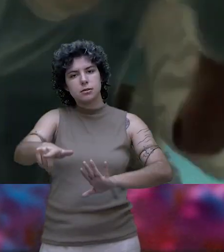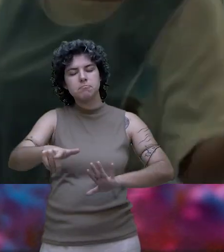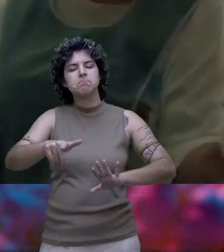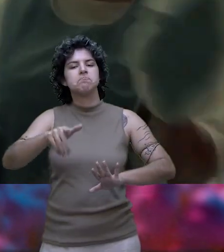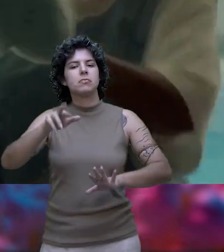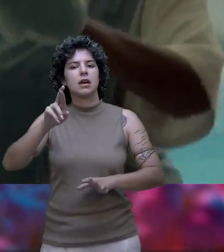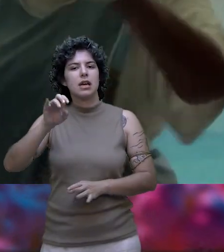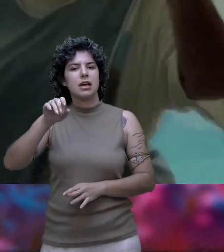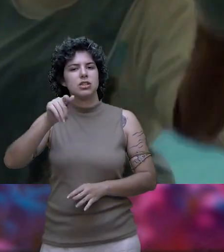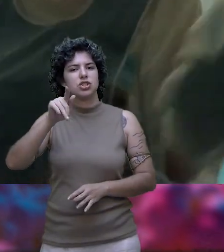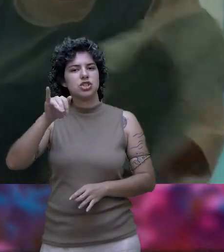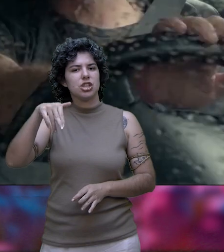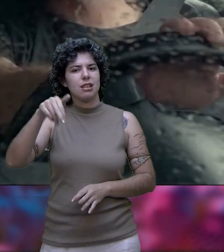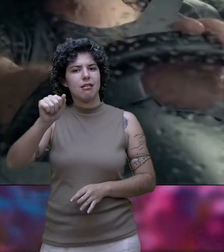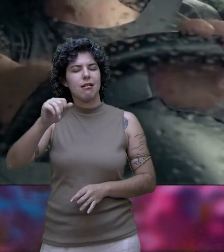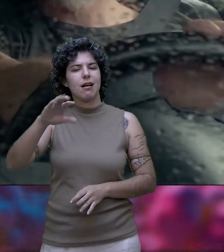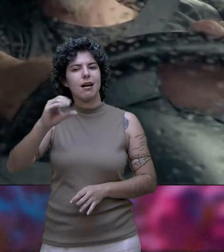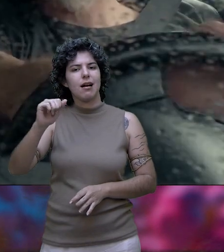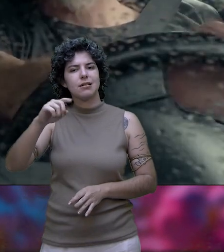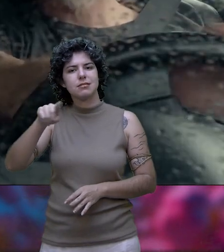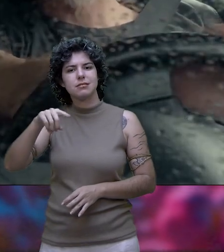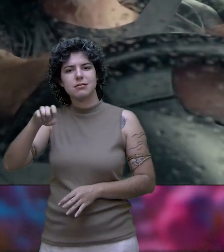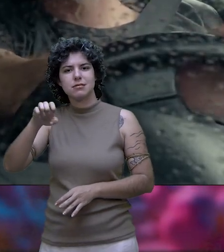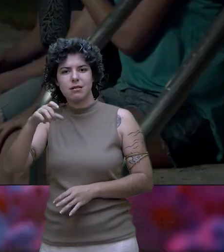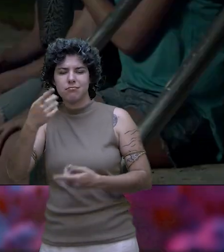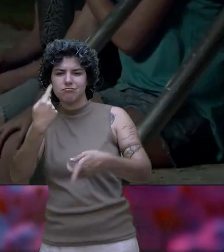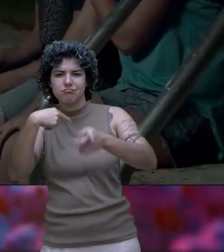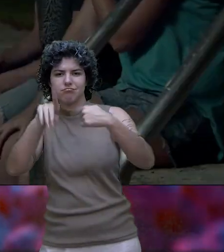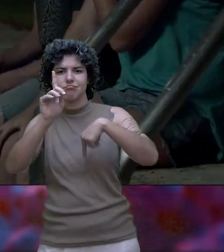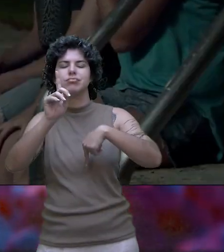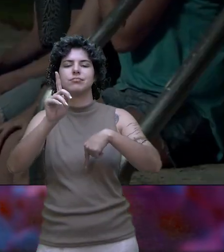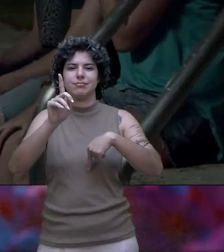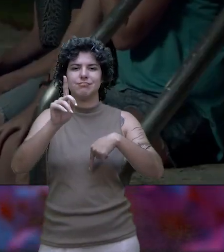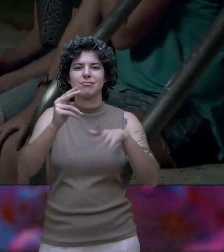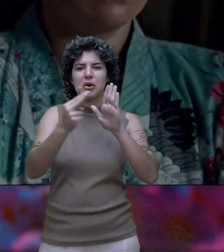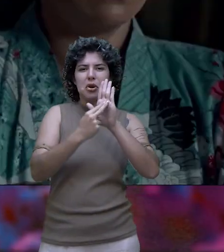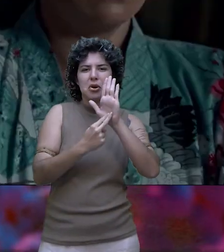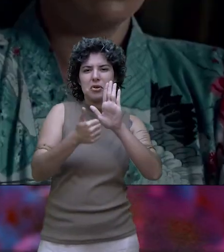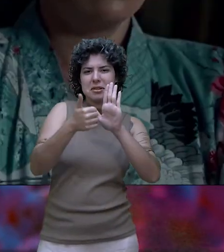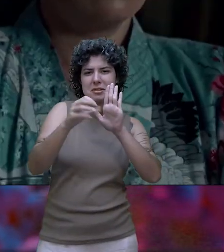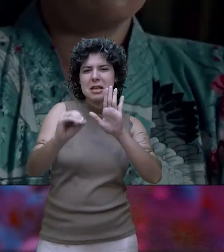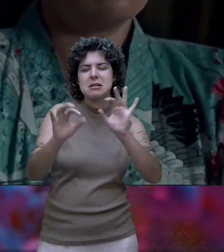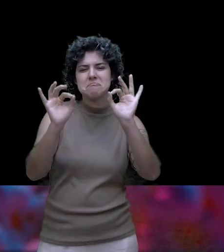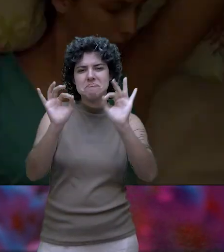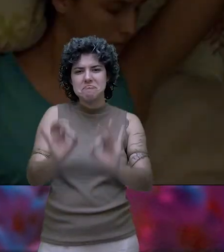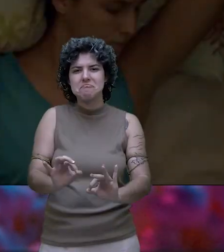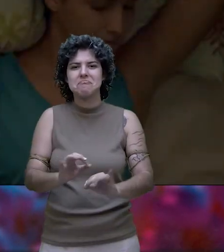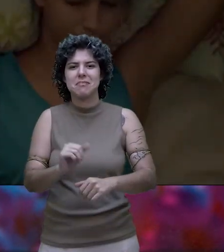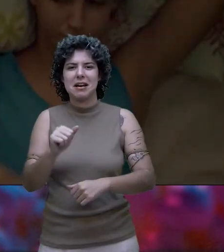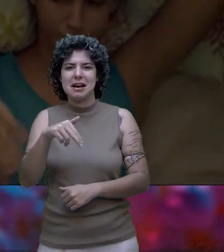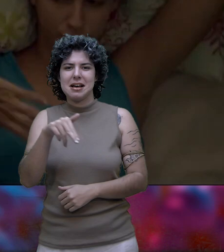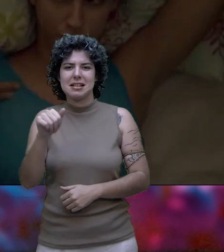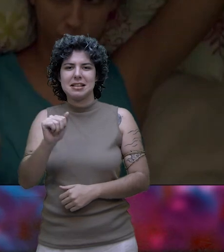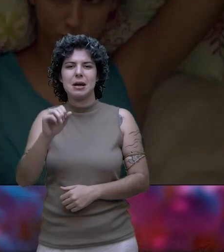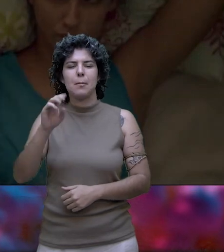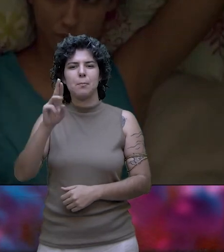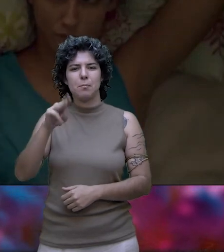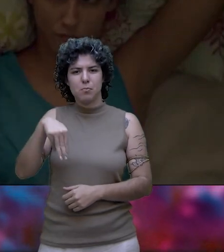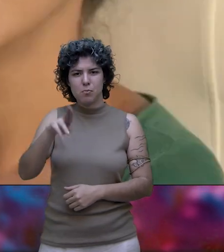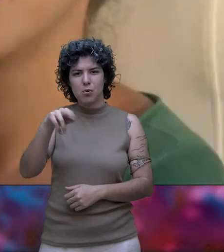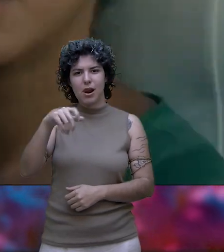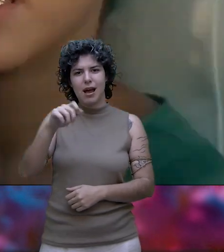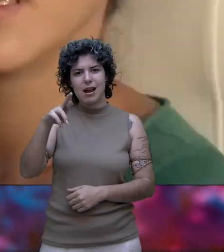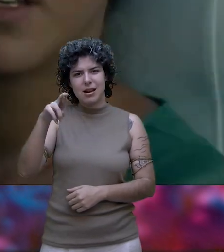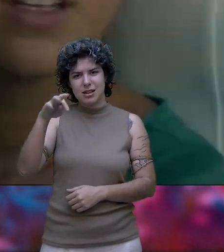esses estereótipos com um final surpreendente. Nota 10, Ana Mulaerte. A pessoa já nasce sabendo o que pode e o que não